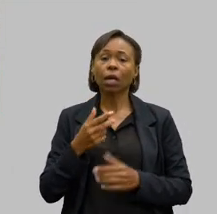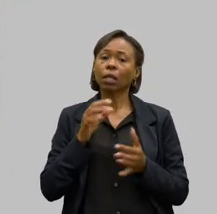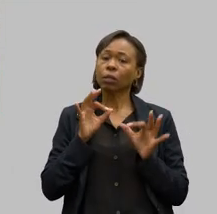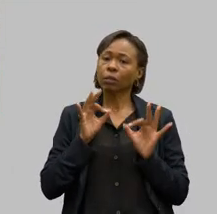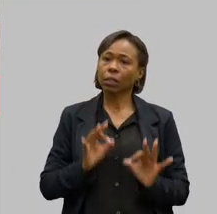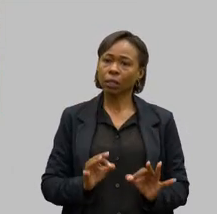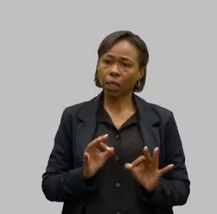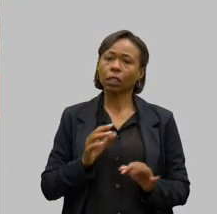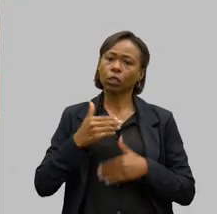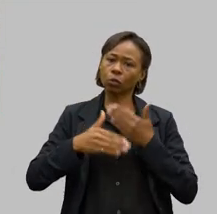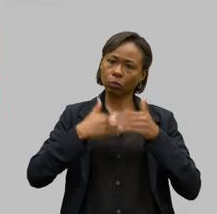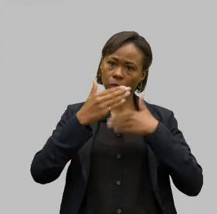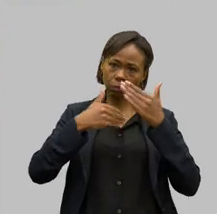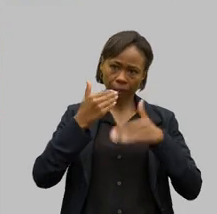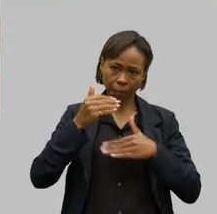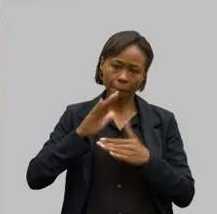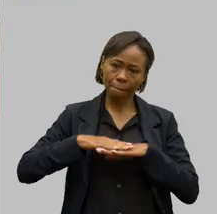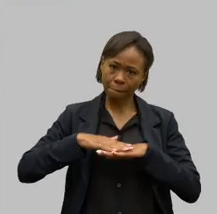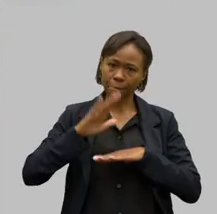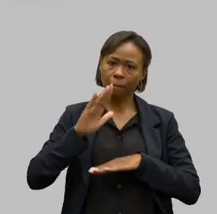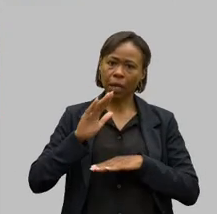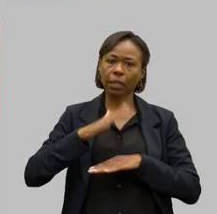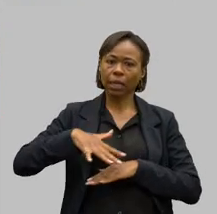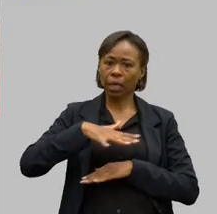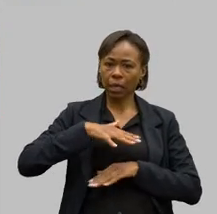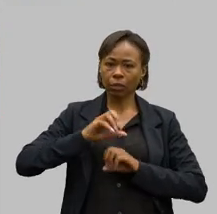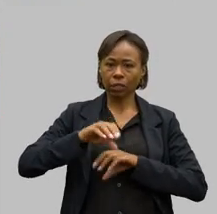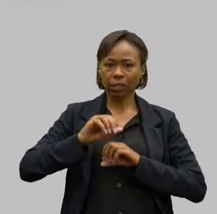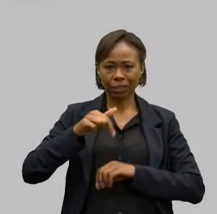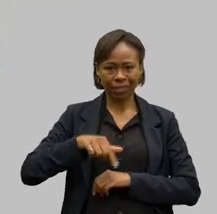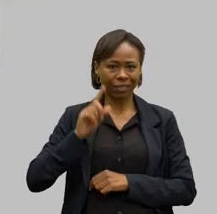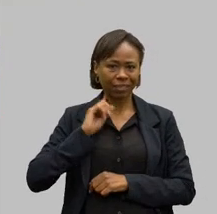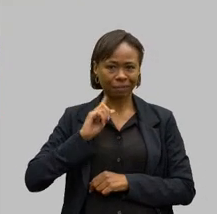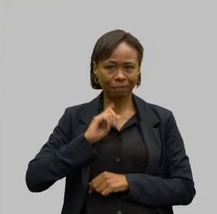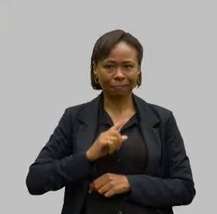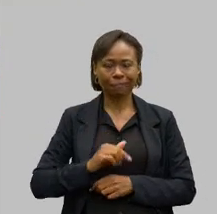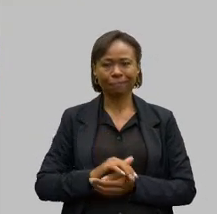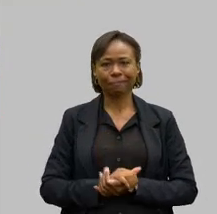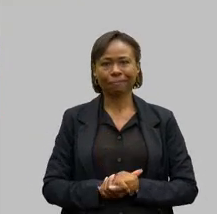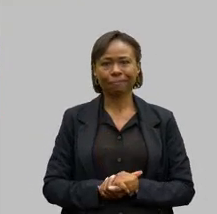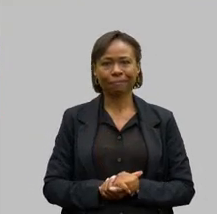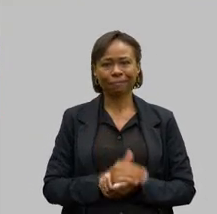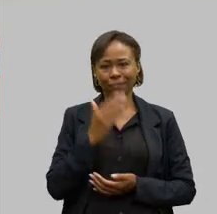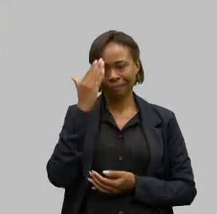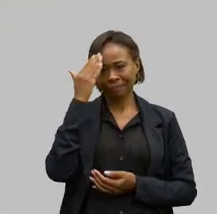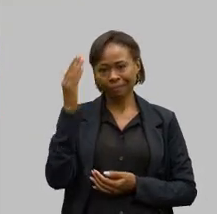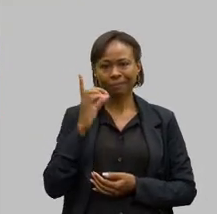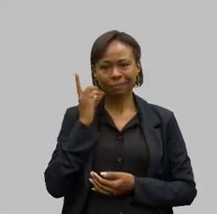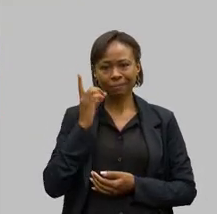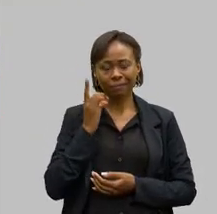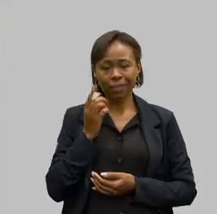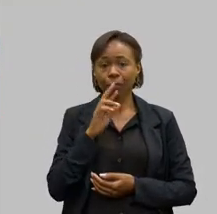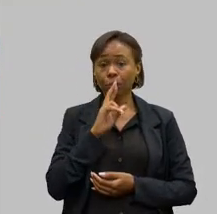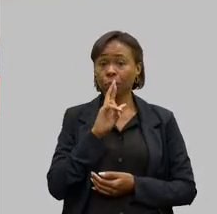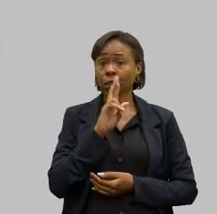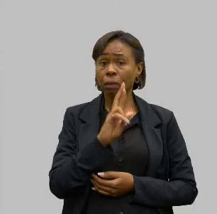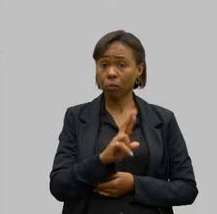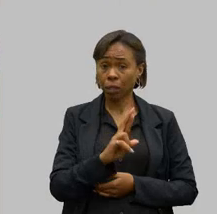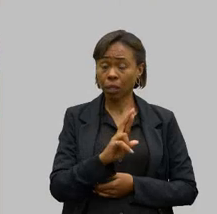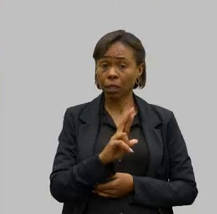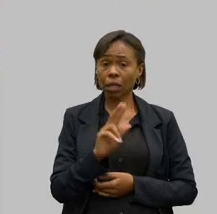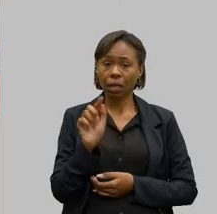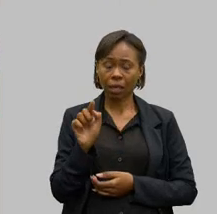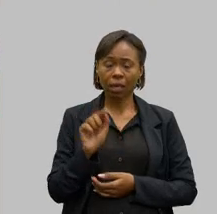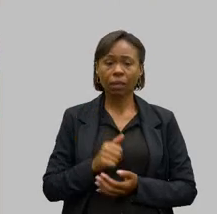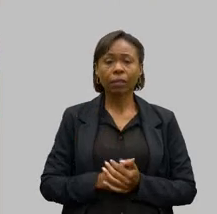continuar avançando muito no quesito educacional em Minas Gerais. Obrigada, deputada. Para responder aos questionamentos, deputada Nayara,